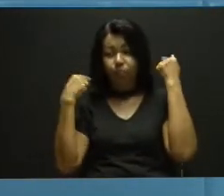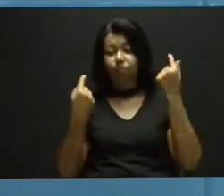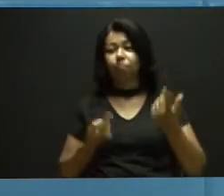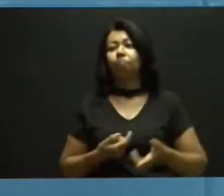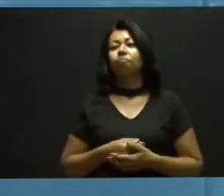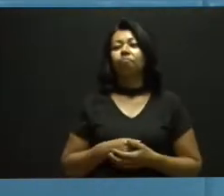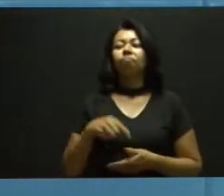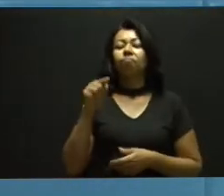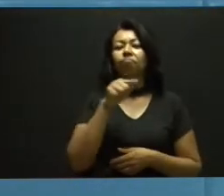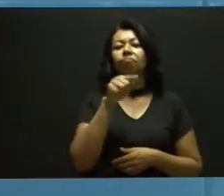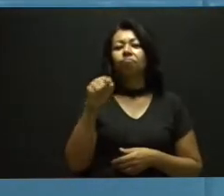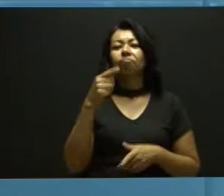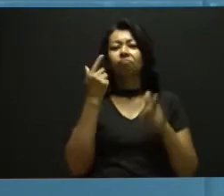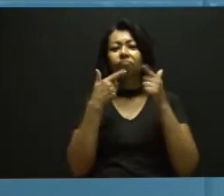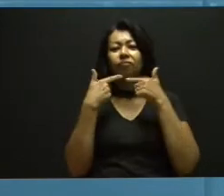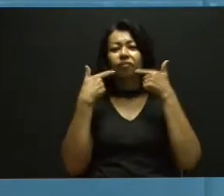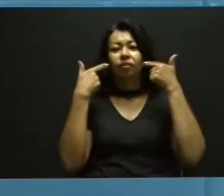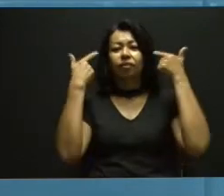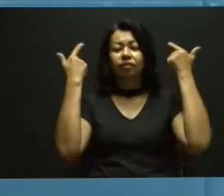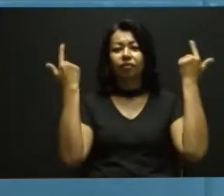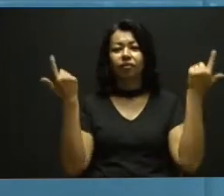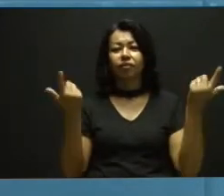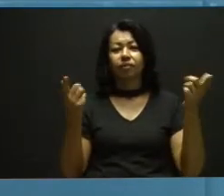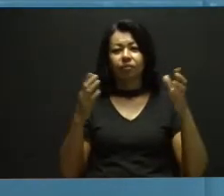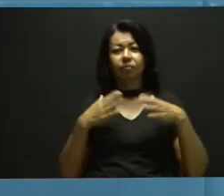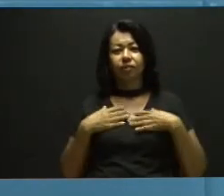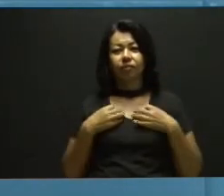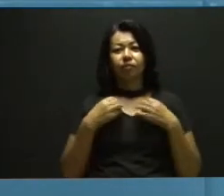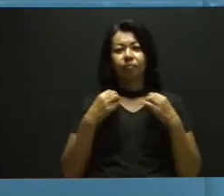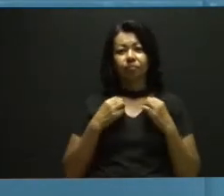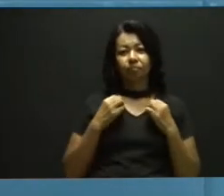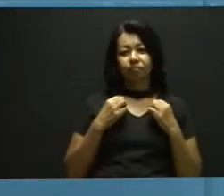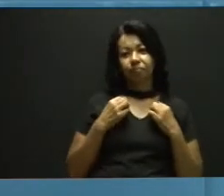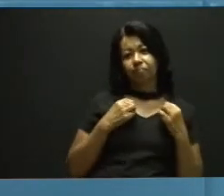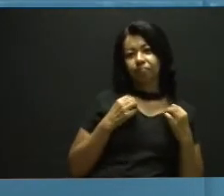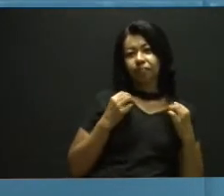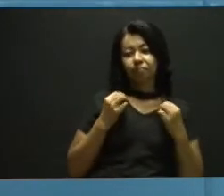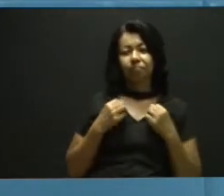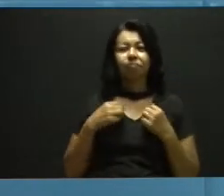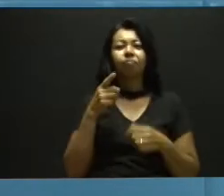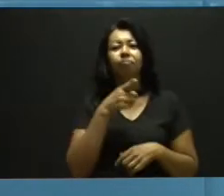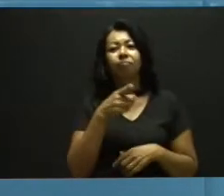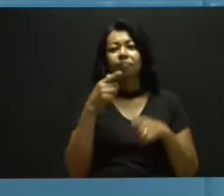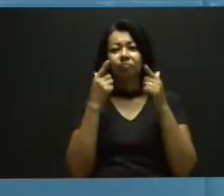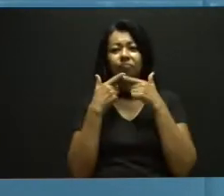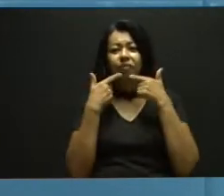você e da minha roupa você